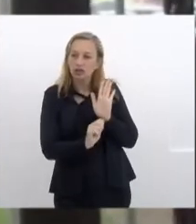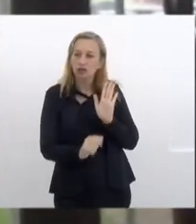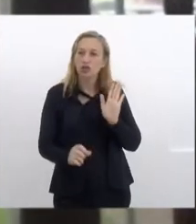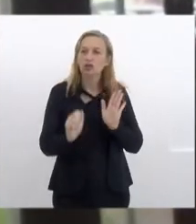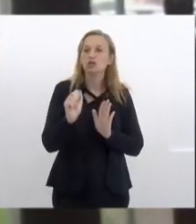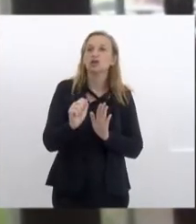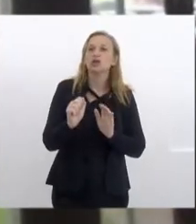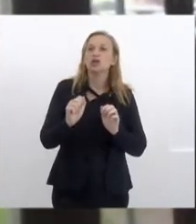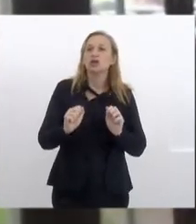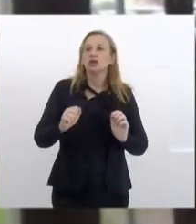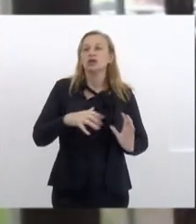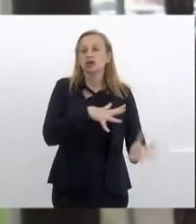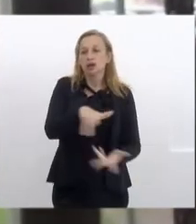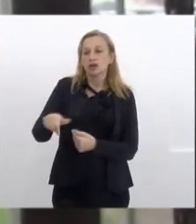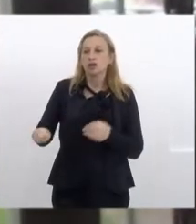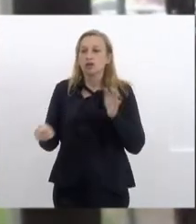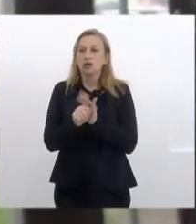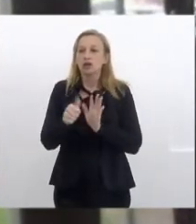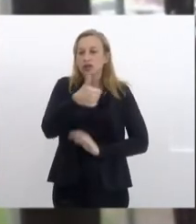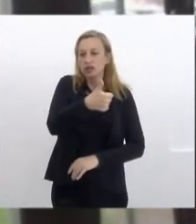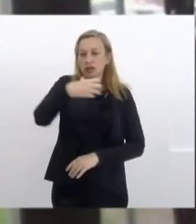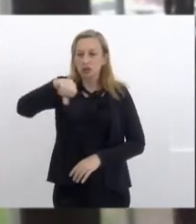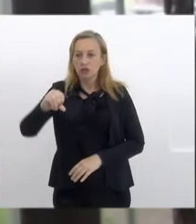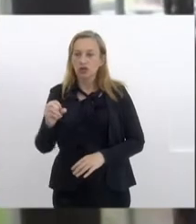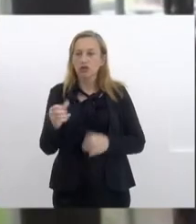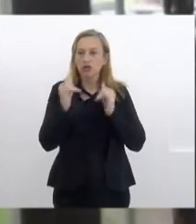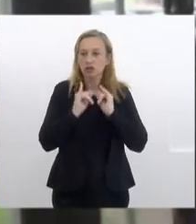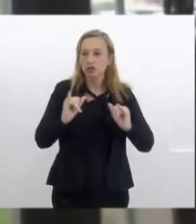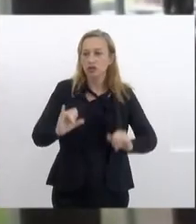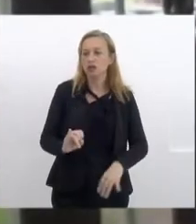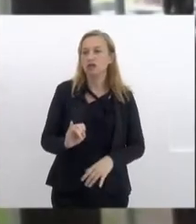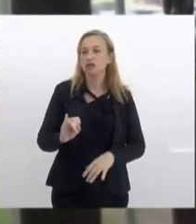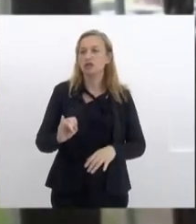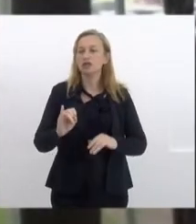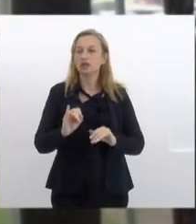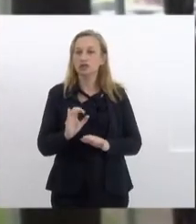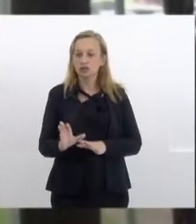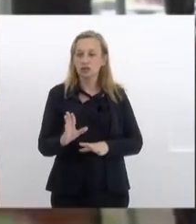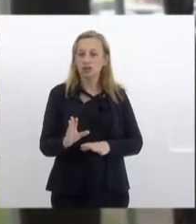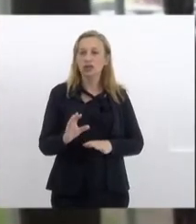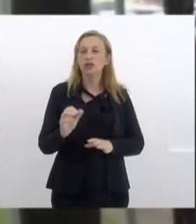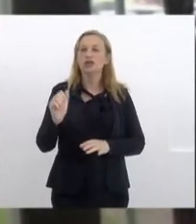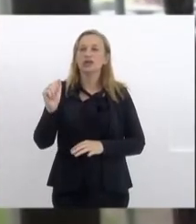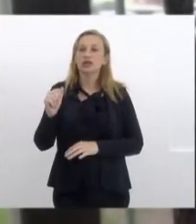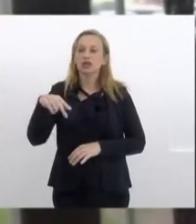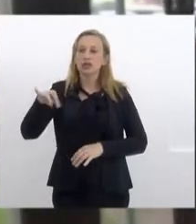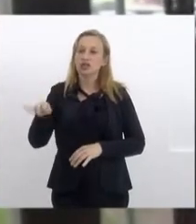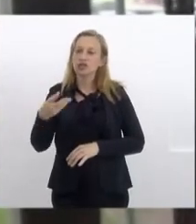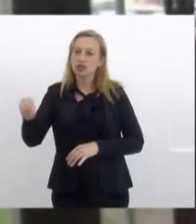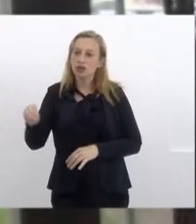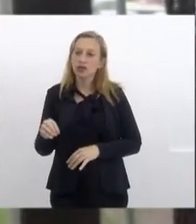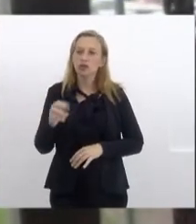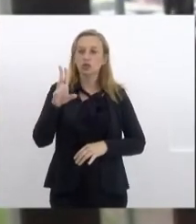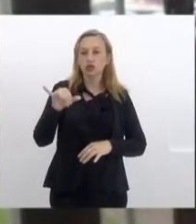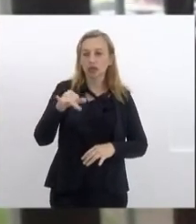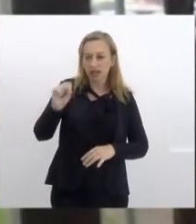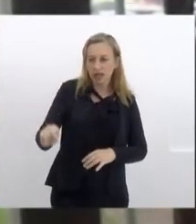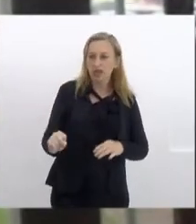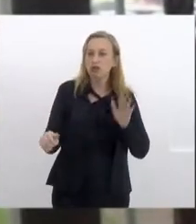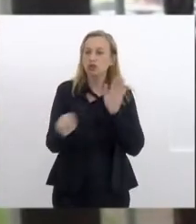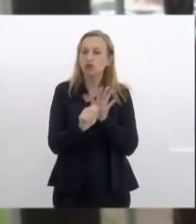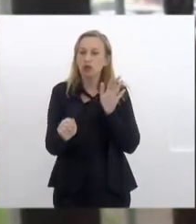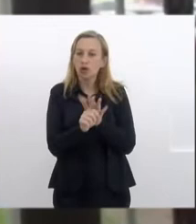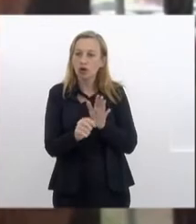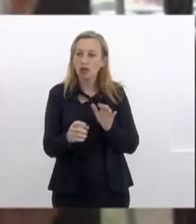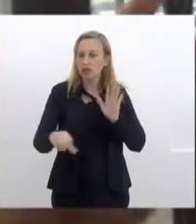Drogas de 2019, né, divulgado pela UNODC, que é o Escritório das Nações Unidas sobre Drogas e Crimes,